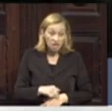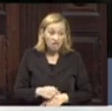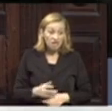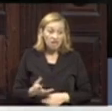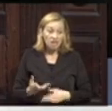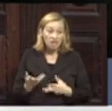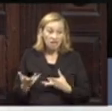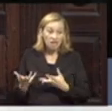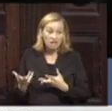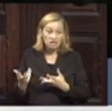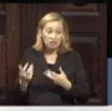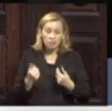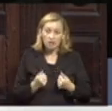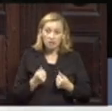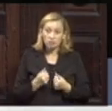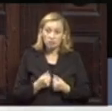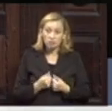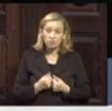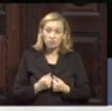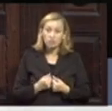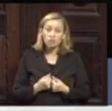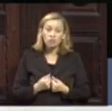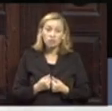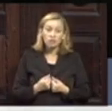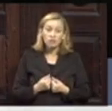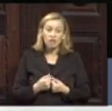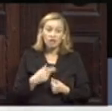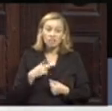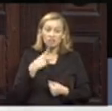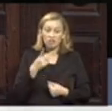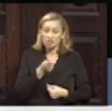fazer esse tipo de indagação e essa